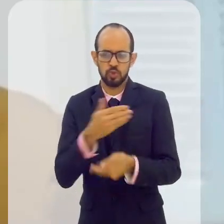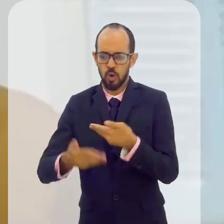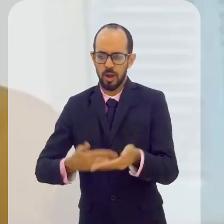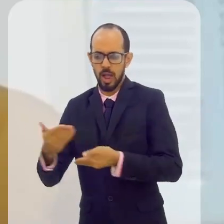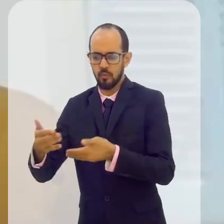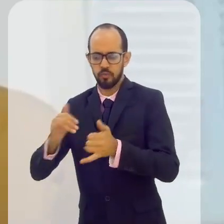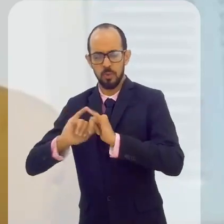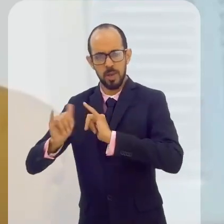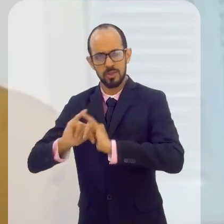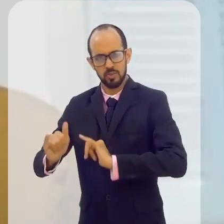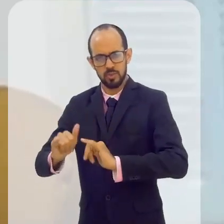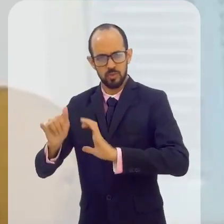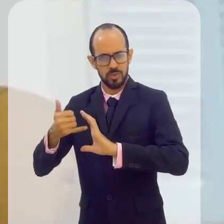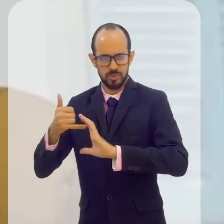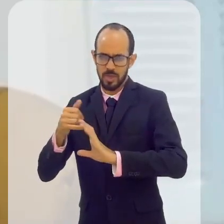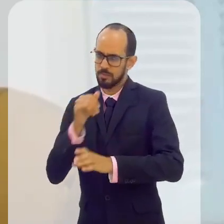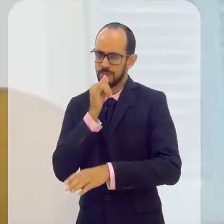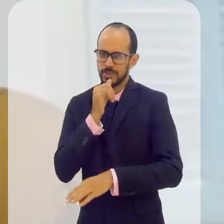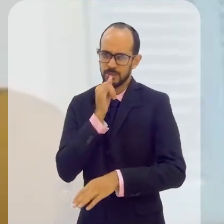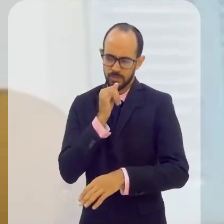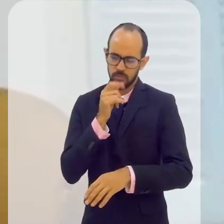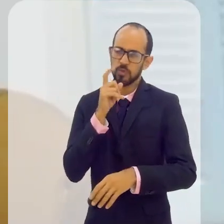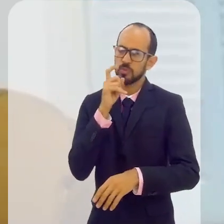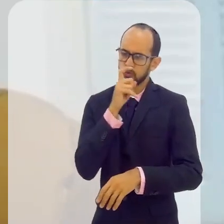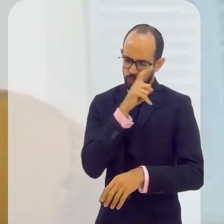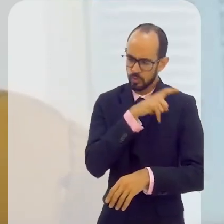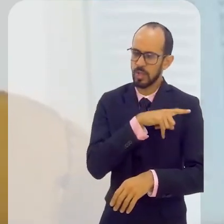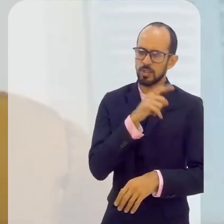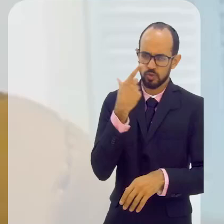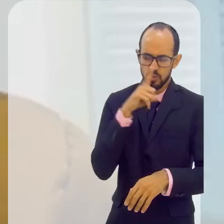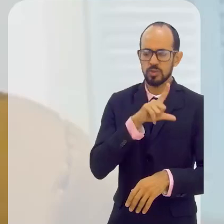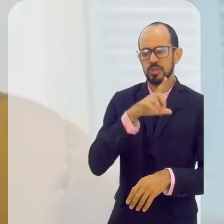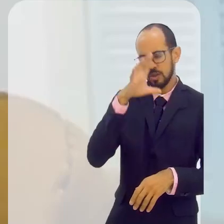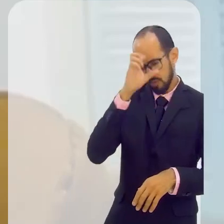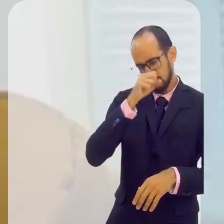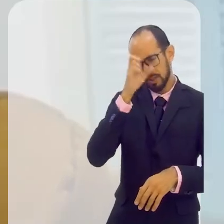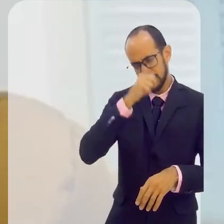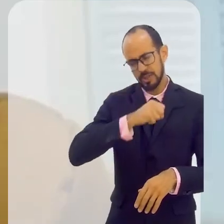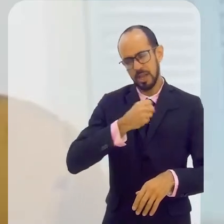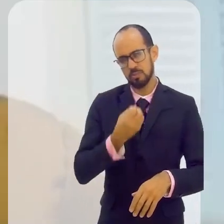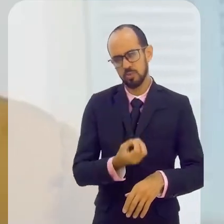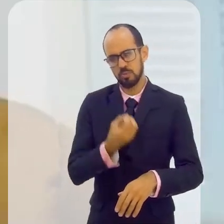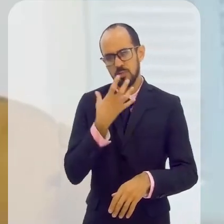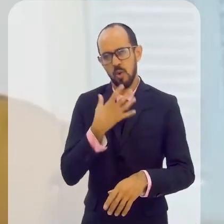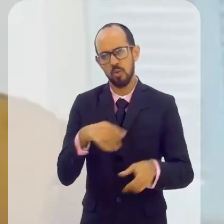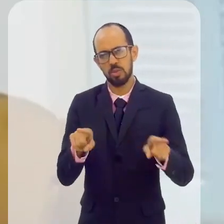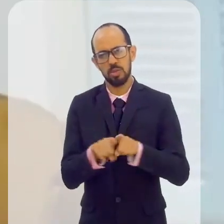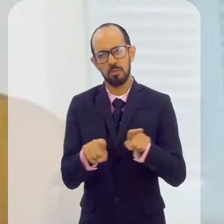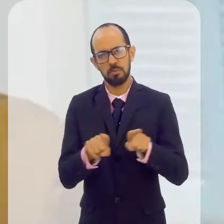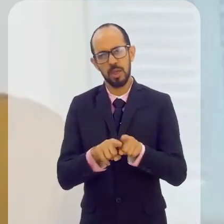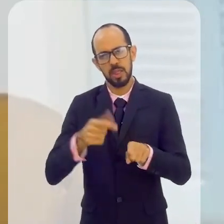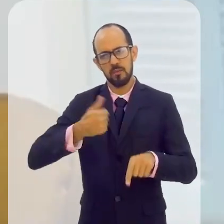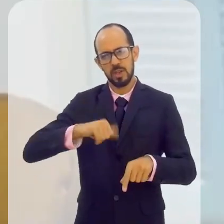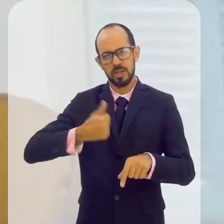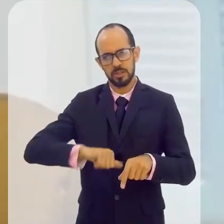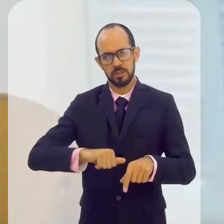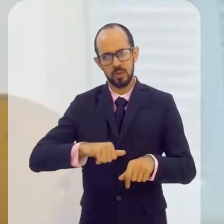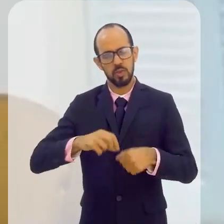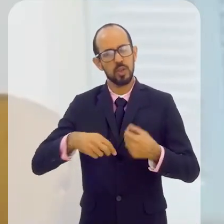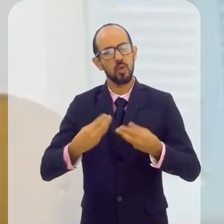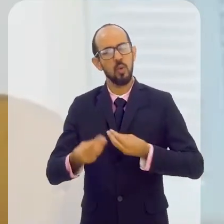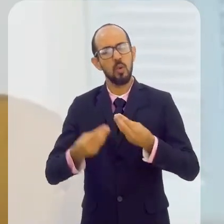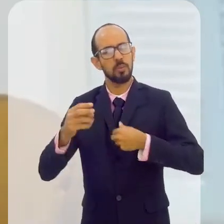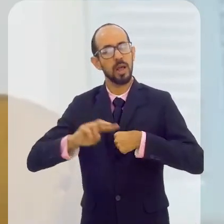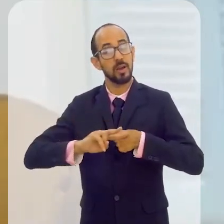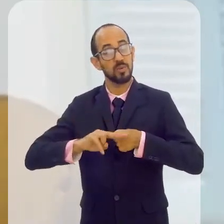Então, a gente vê como que a gente teve dificuldade assim mesmo, né? Do aprendizado e da avaliação, e como